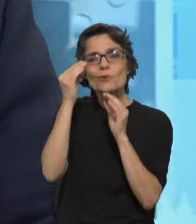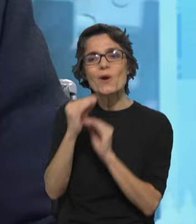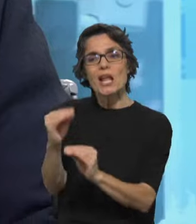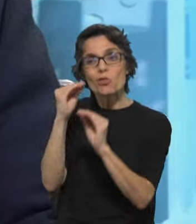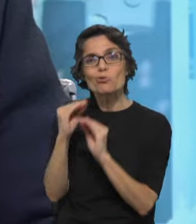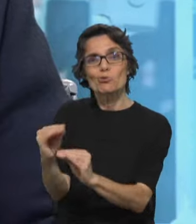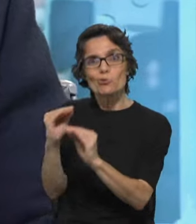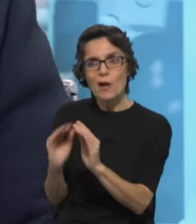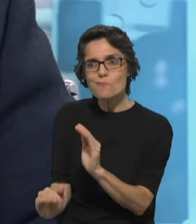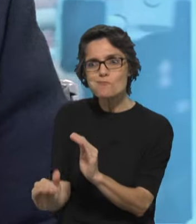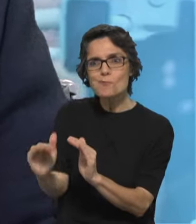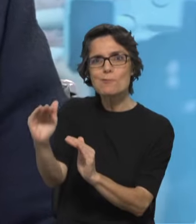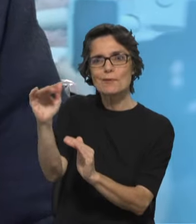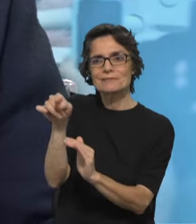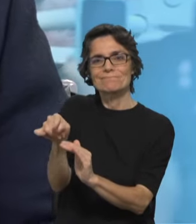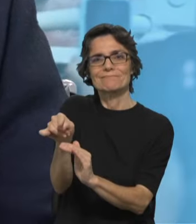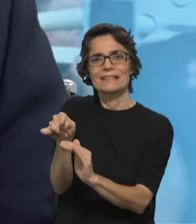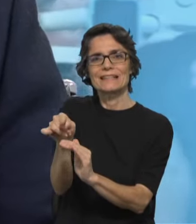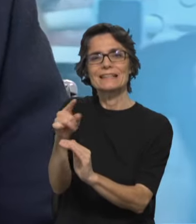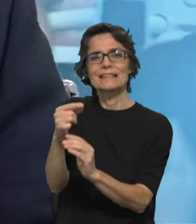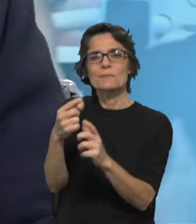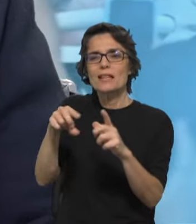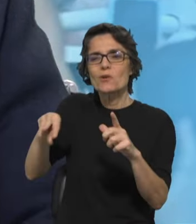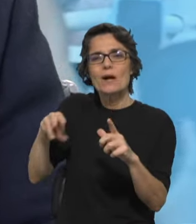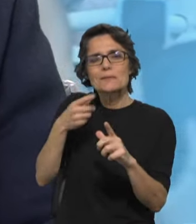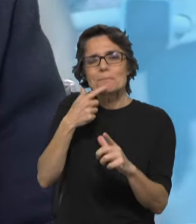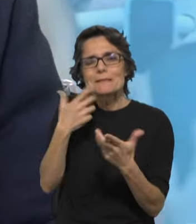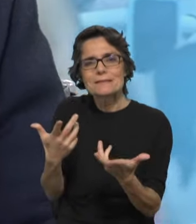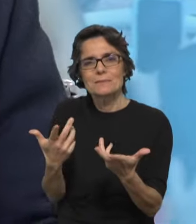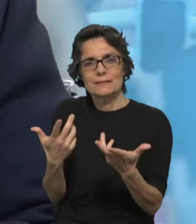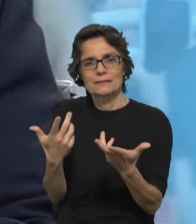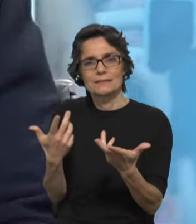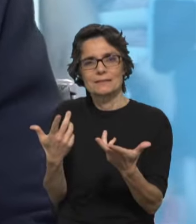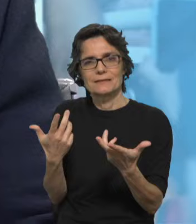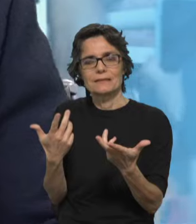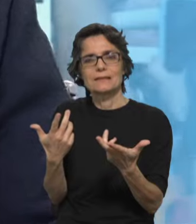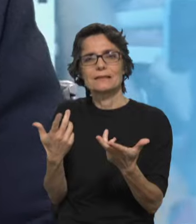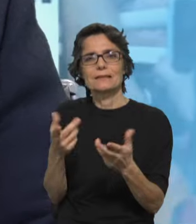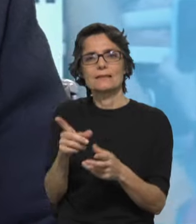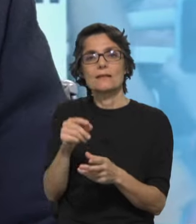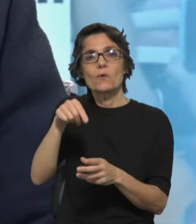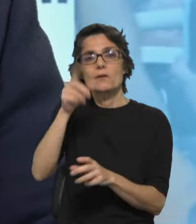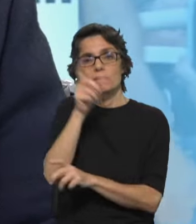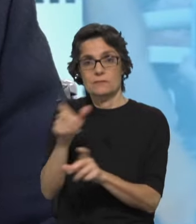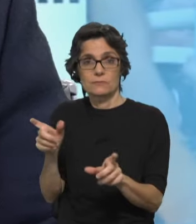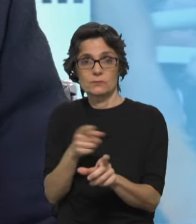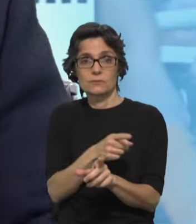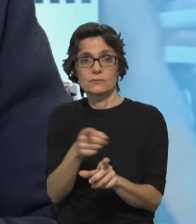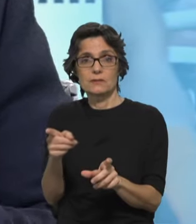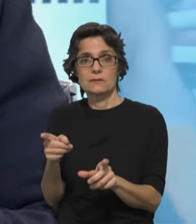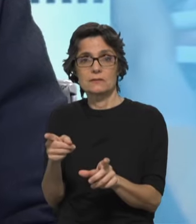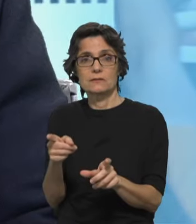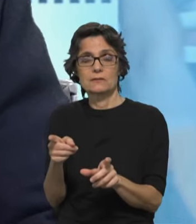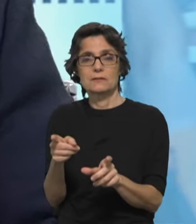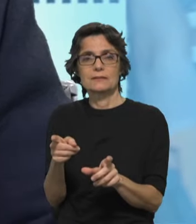educação e da formação para a linguagem simbólica, para que as pessoas hoje